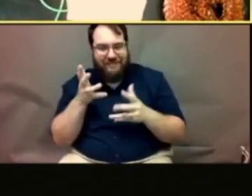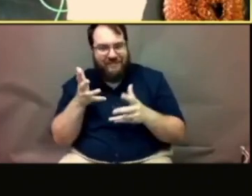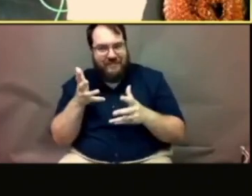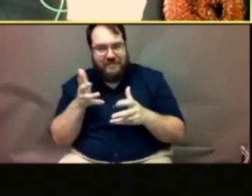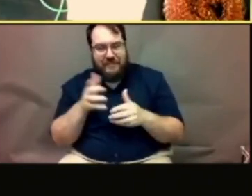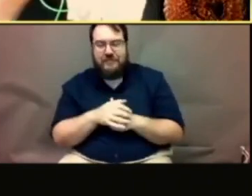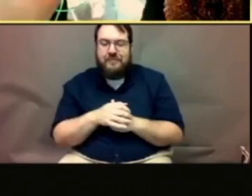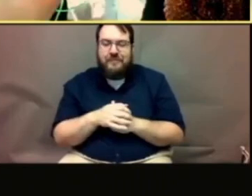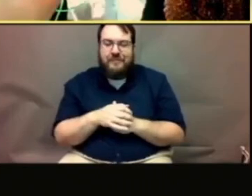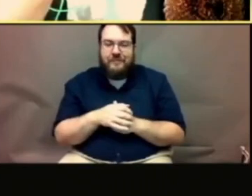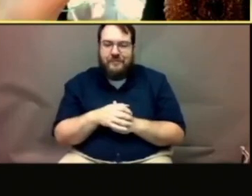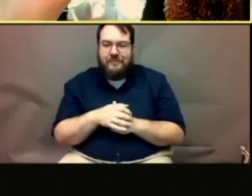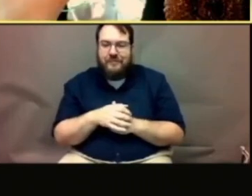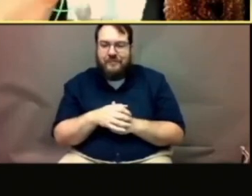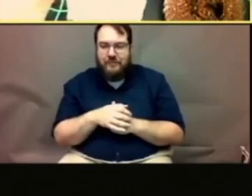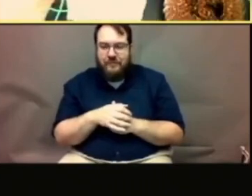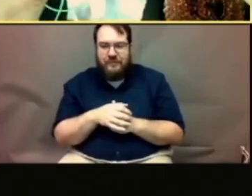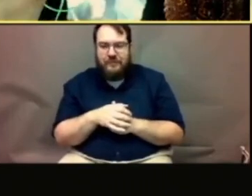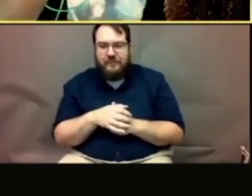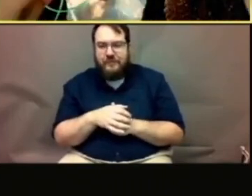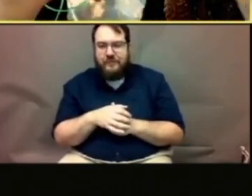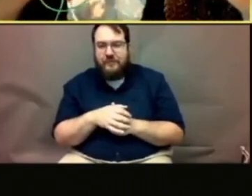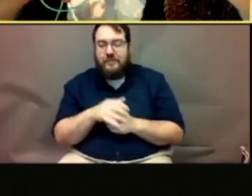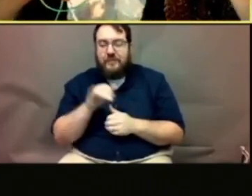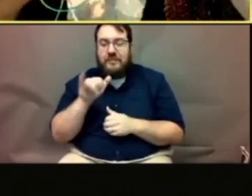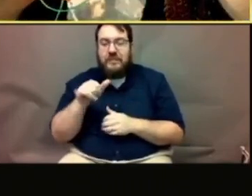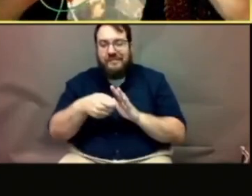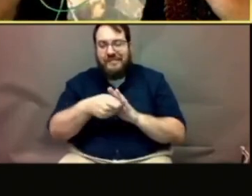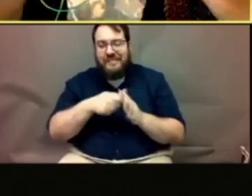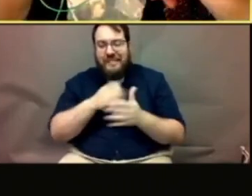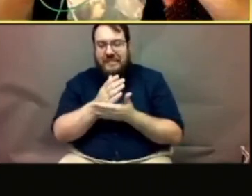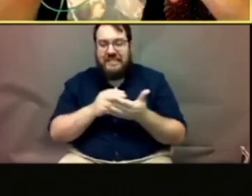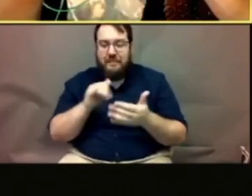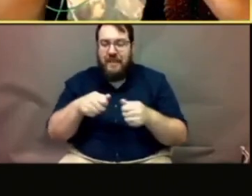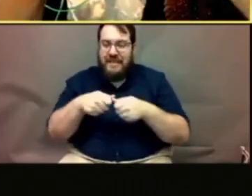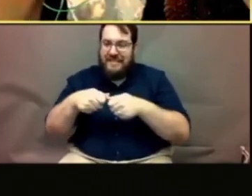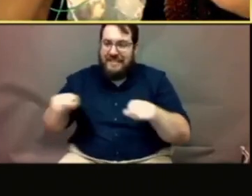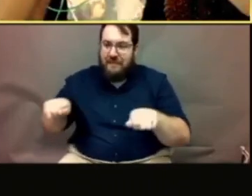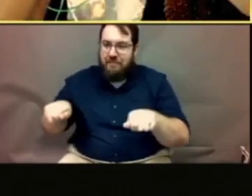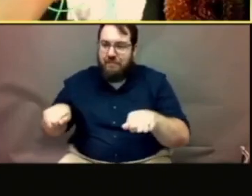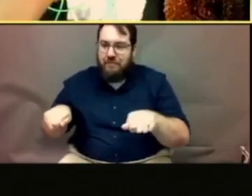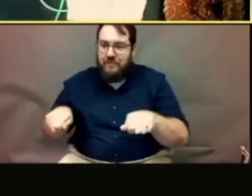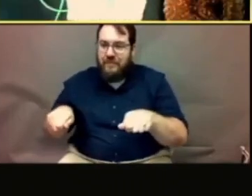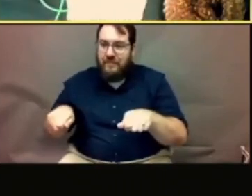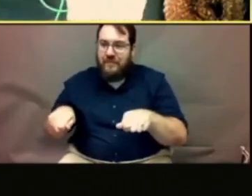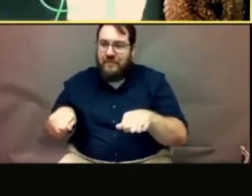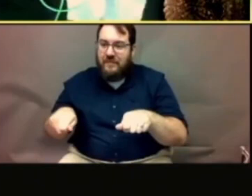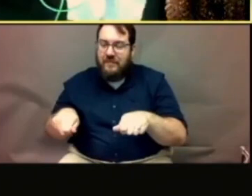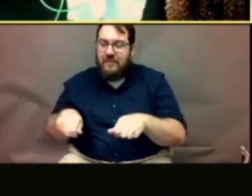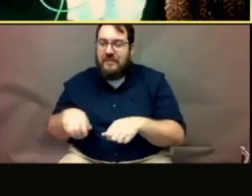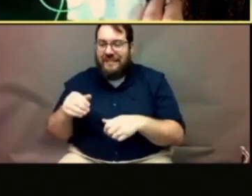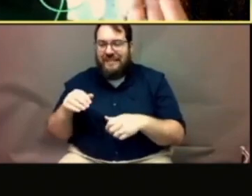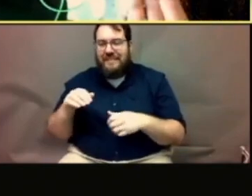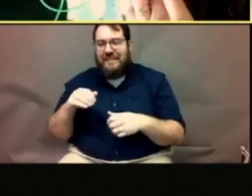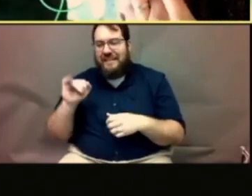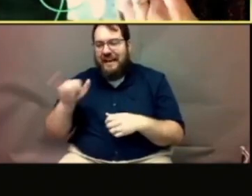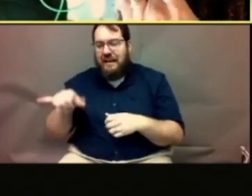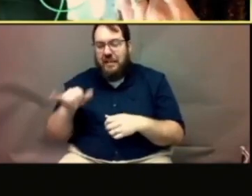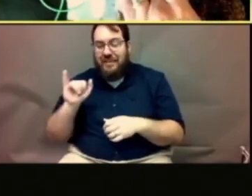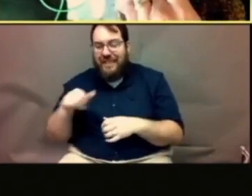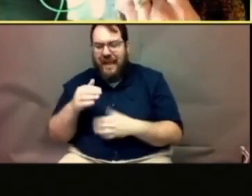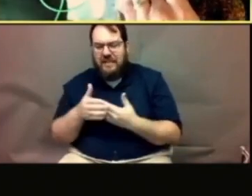Eu não terminei a conexão para a direita. Então, eu acabei de... pegar um pedacinho daquela fita